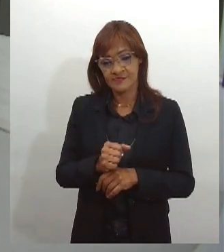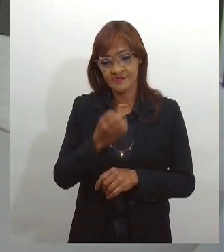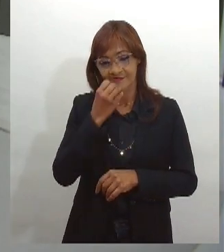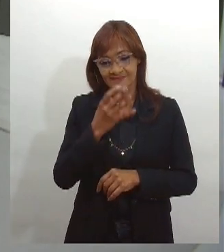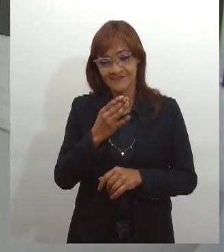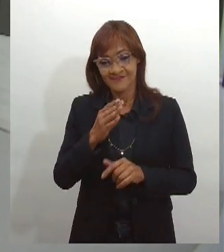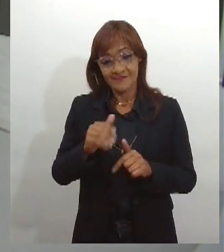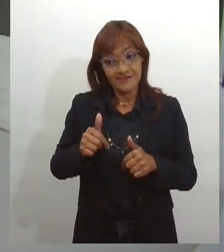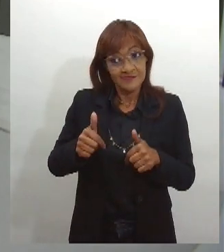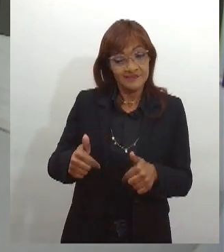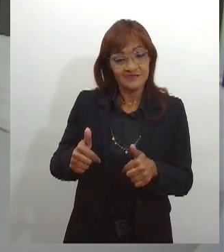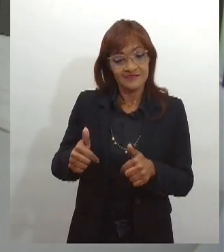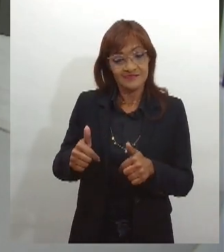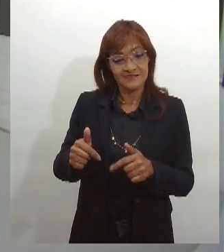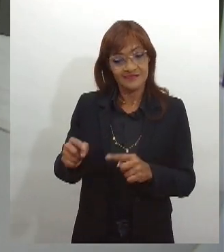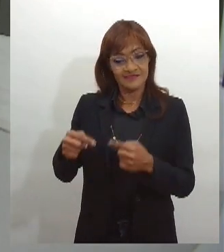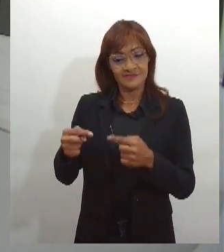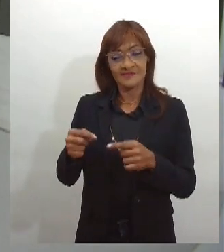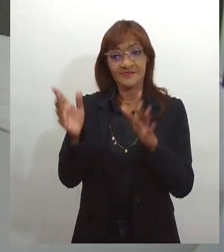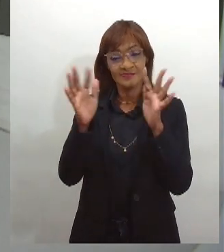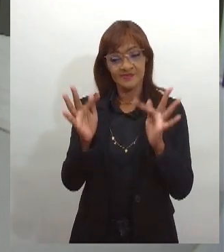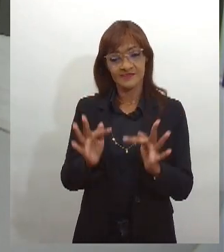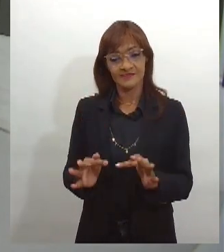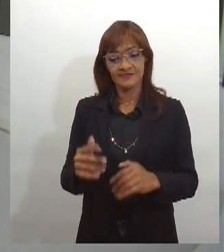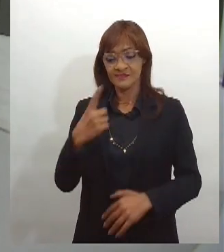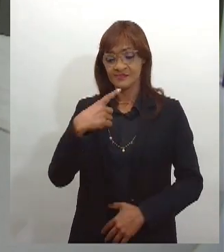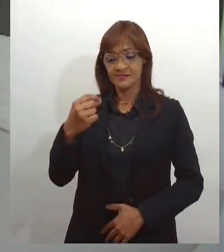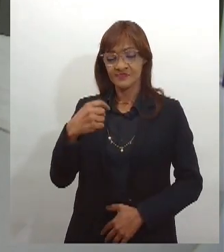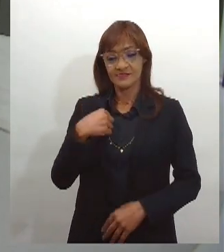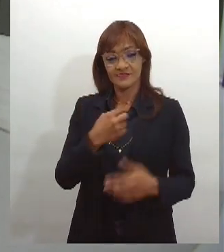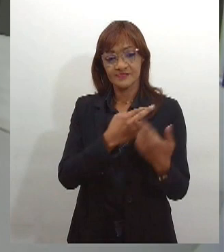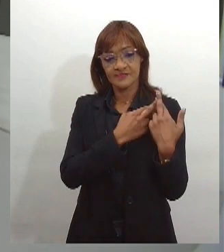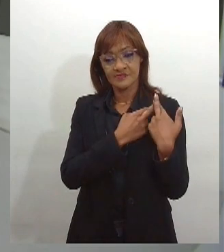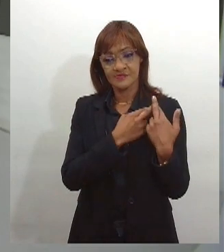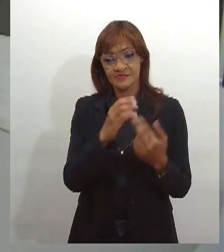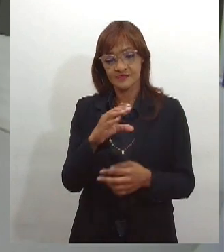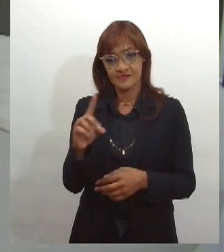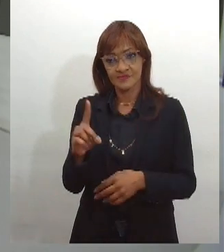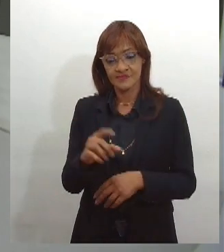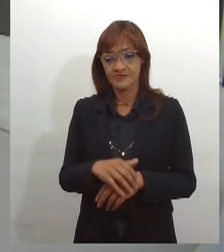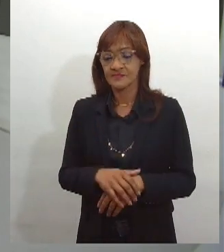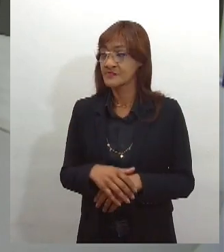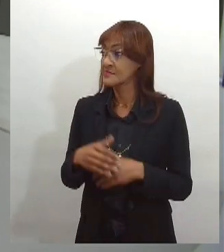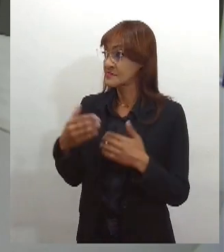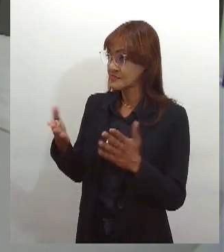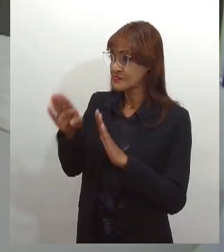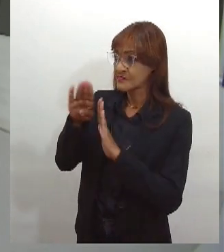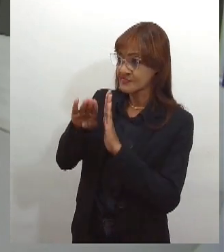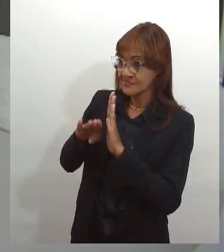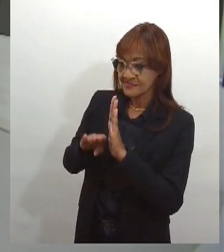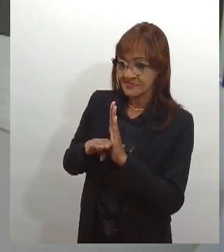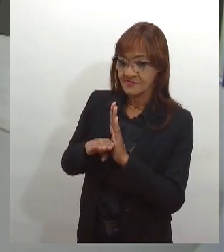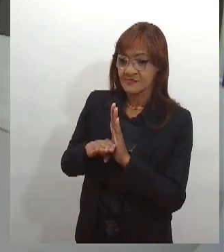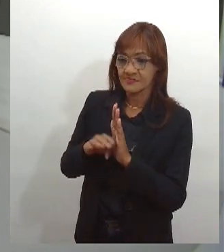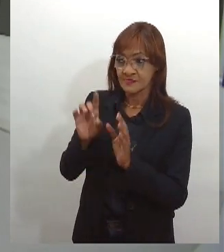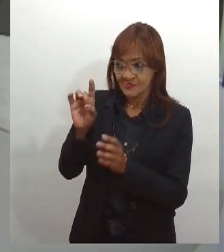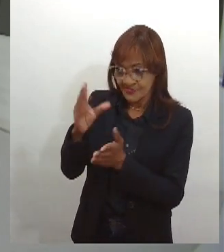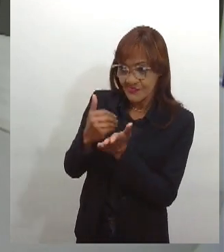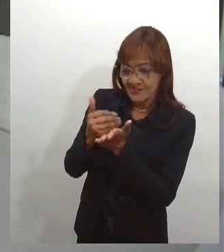feliz de ter sido escolhido para coordenar esse trabalho. Essa programação intensa está apenas começando, né? Isso é